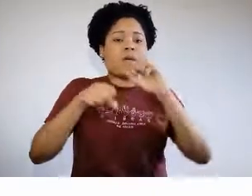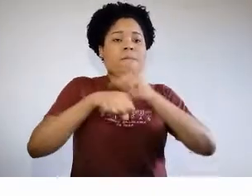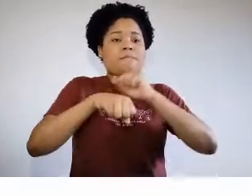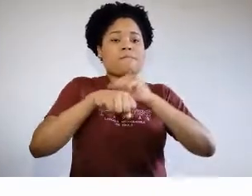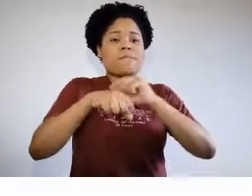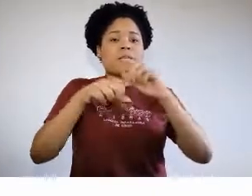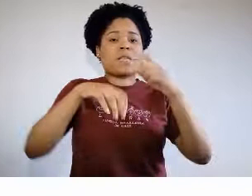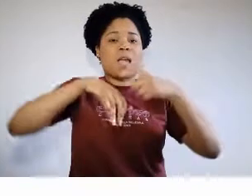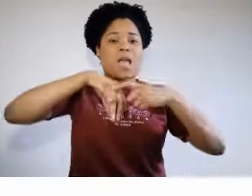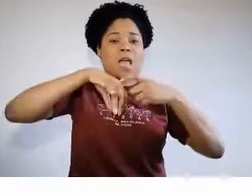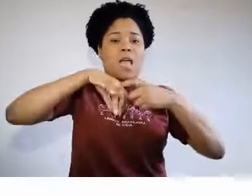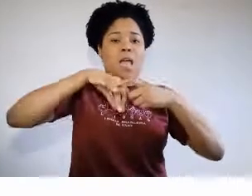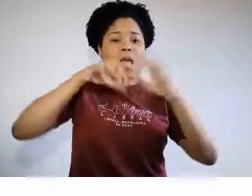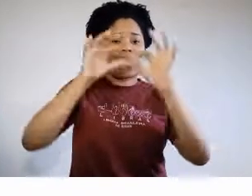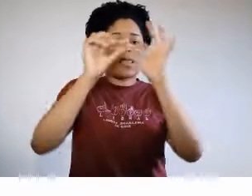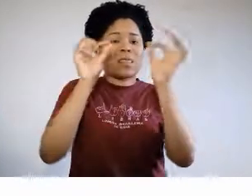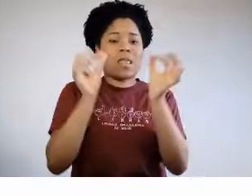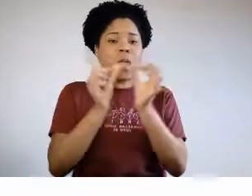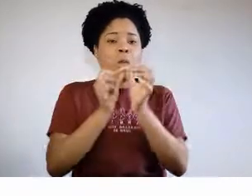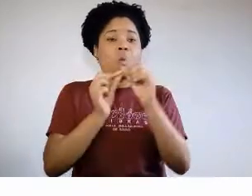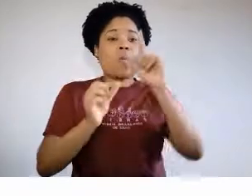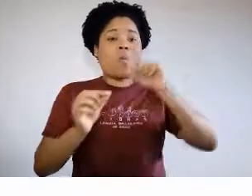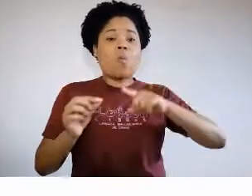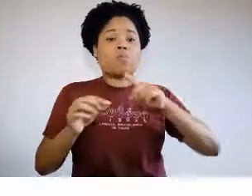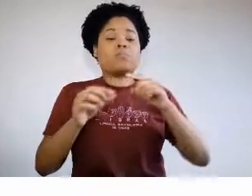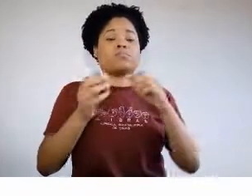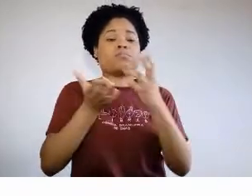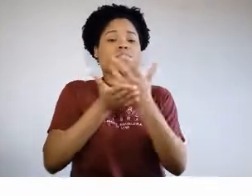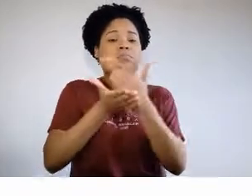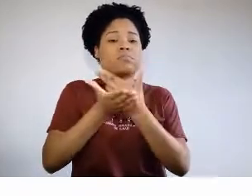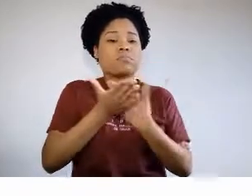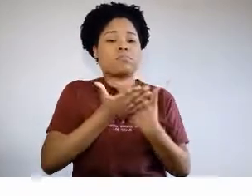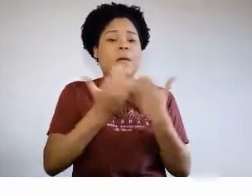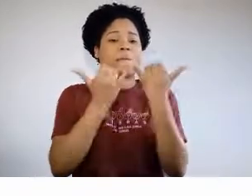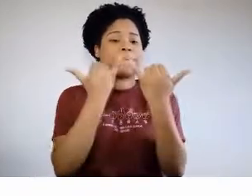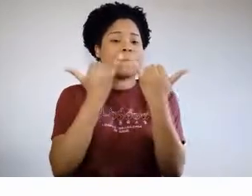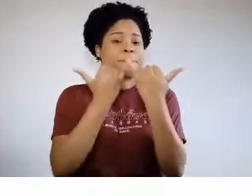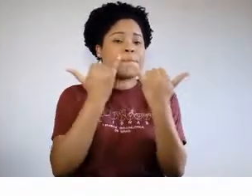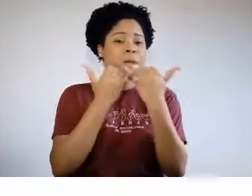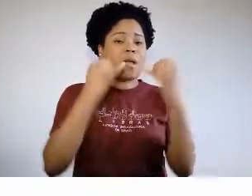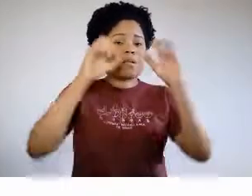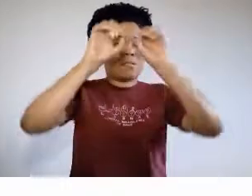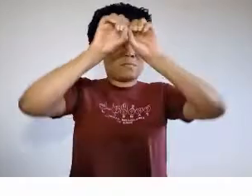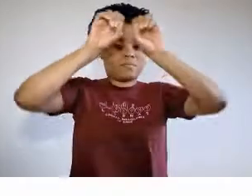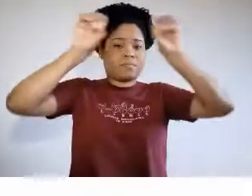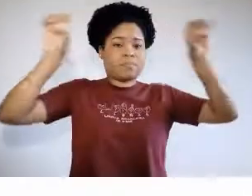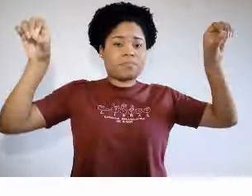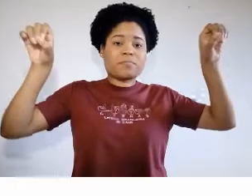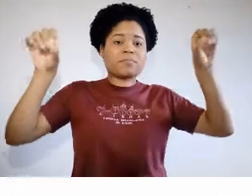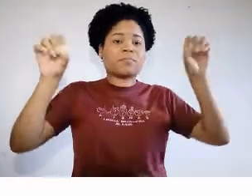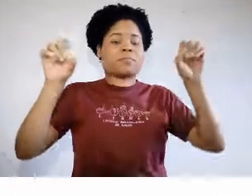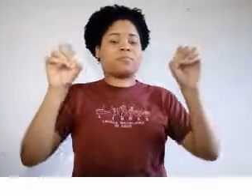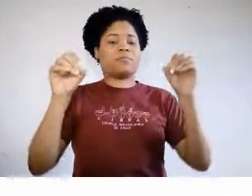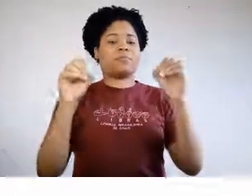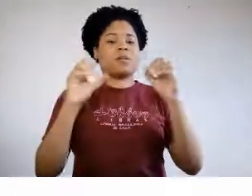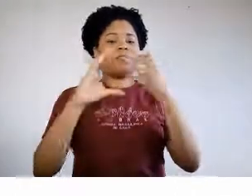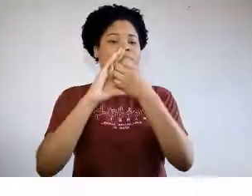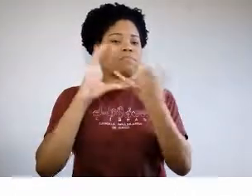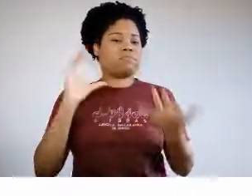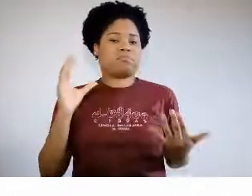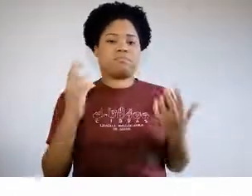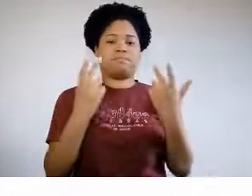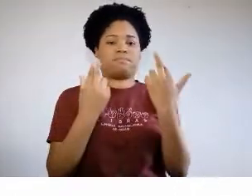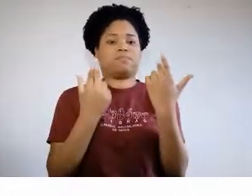Topologia física em anel. A topologia em anel é uma topologia muito parecida com a topologia em barra. O